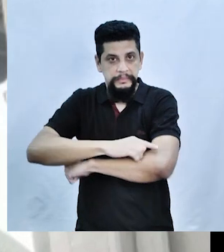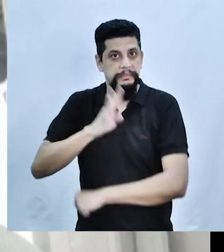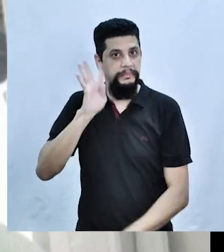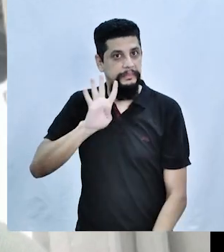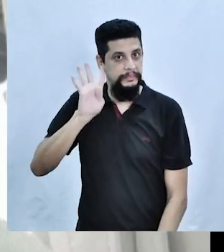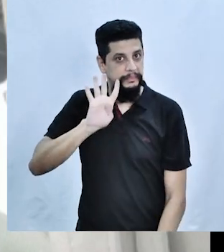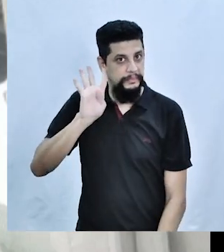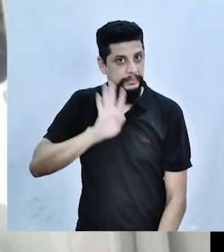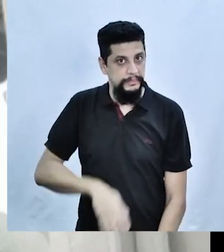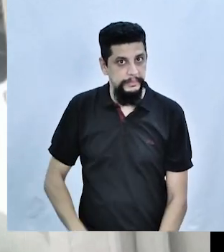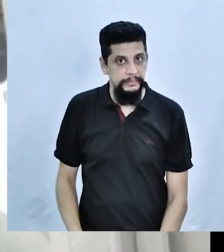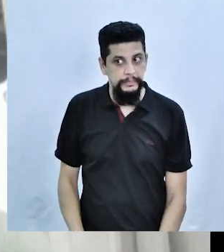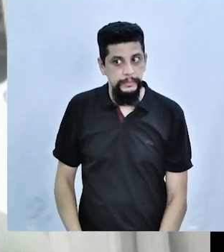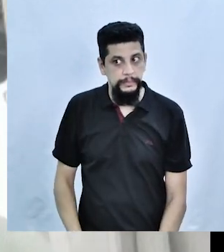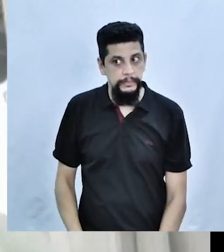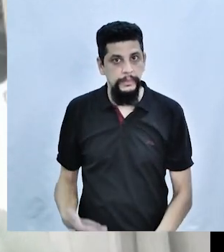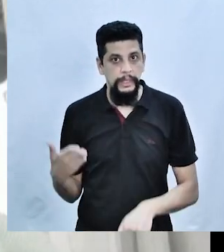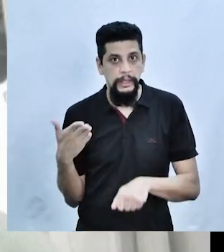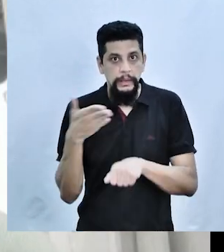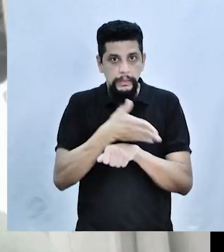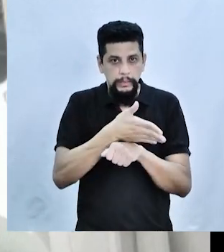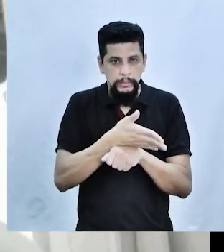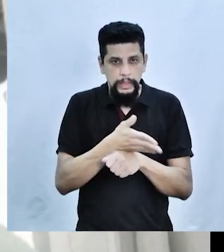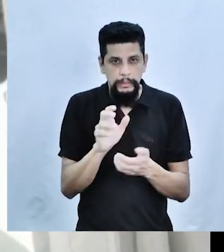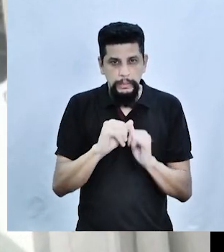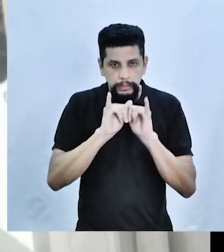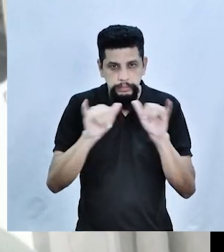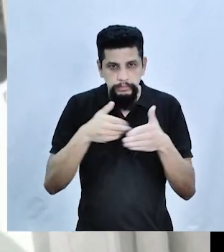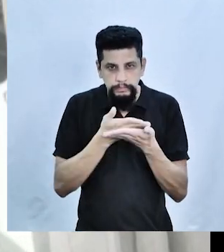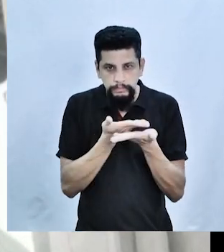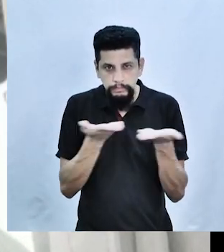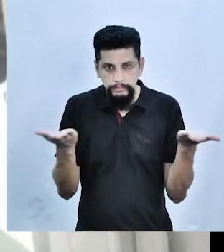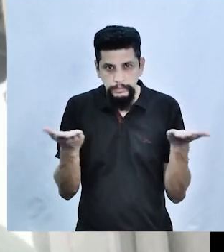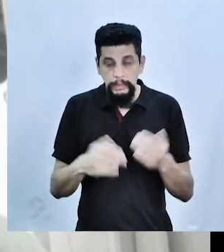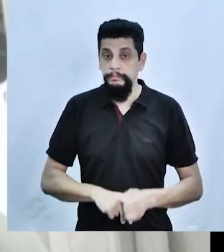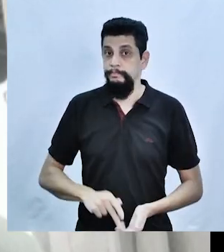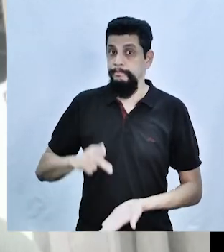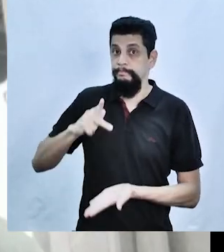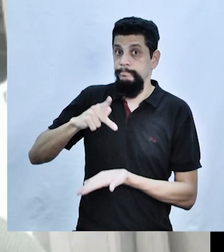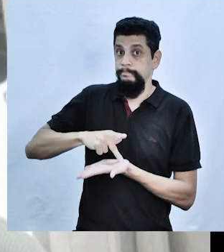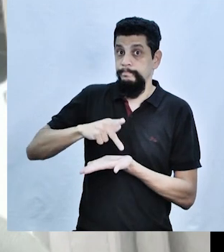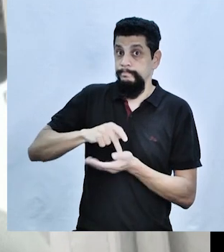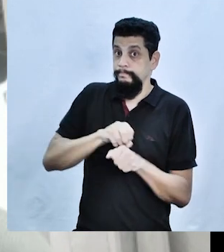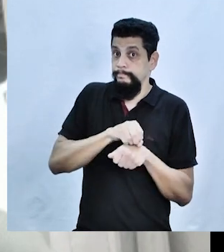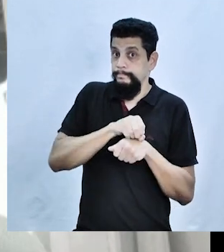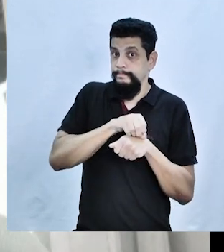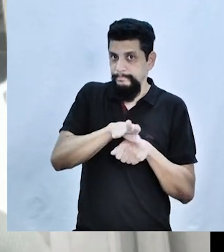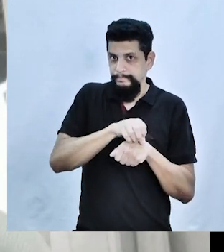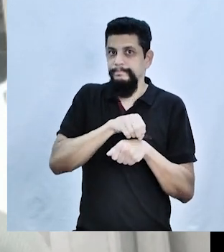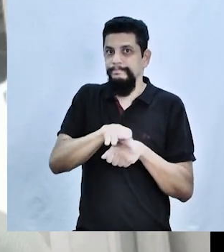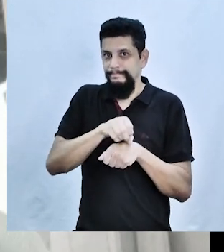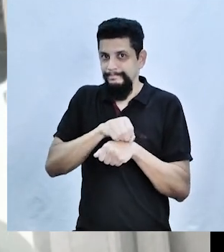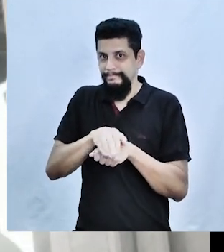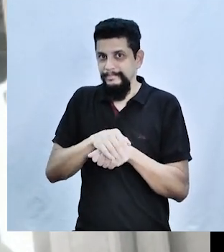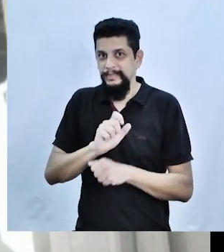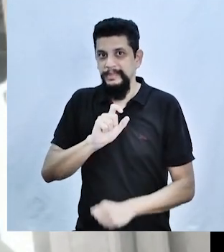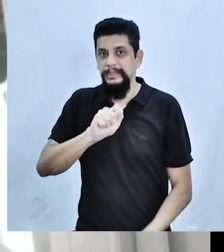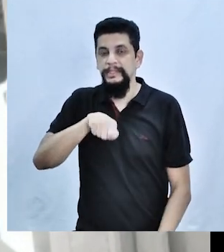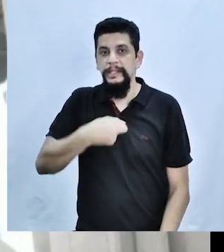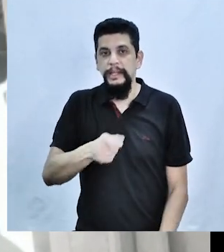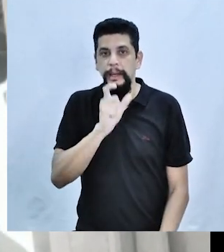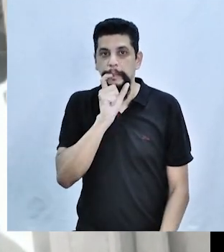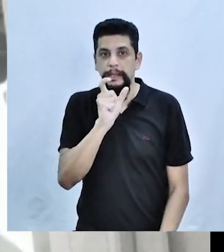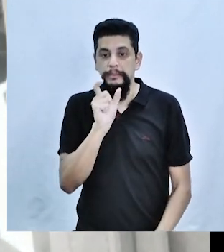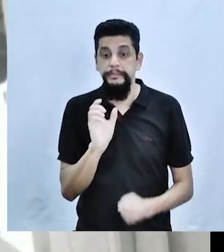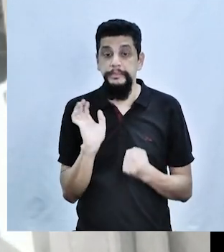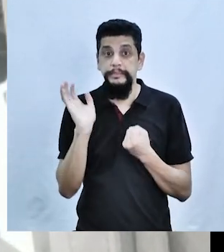muito legal. Bem, eu passei por aqui para dar uma dica para você. Na verdade, é uma pista. É uma pista sobre